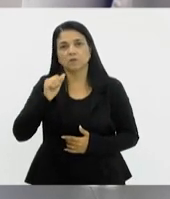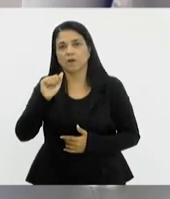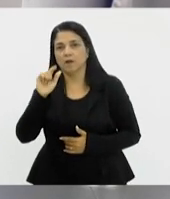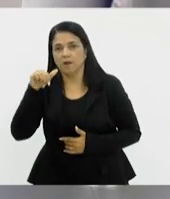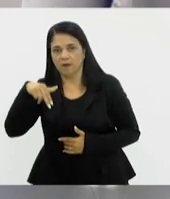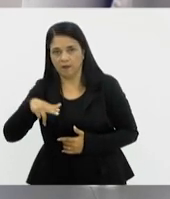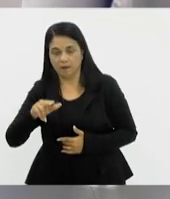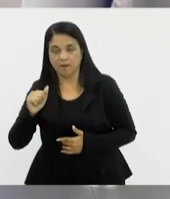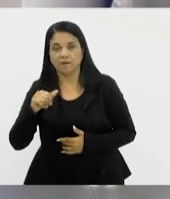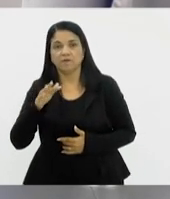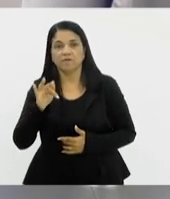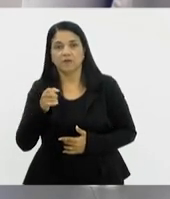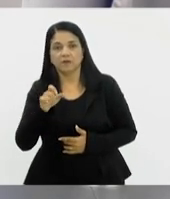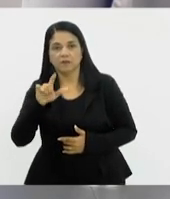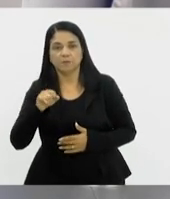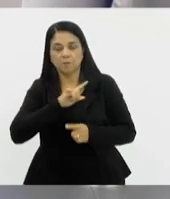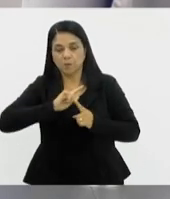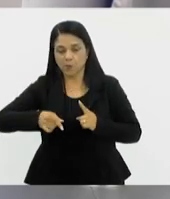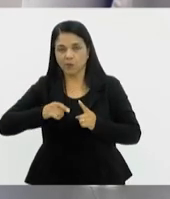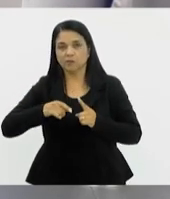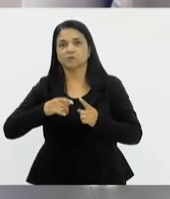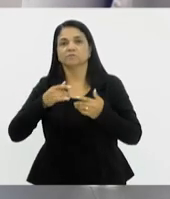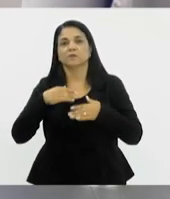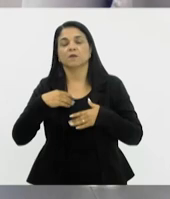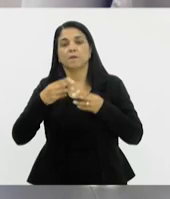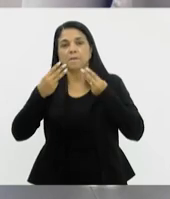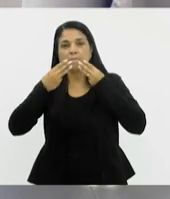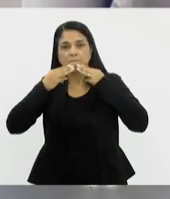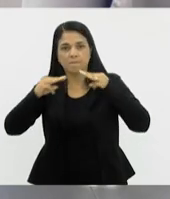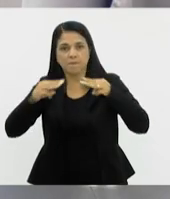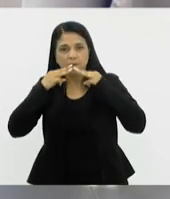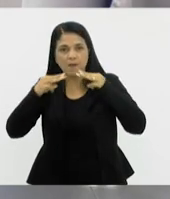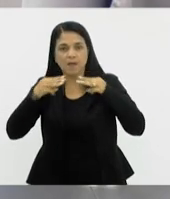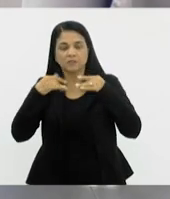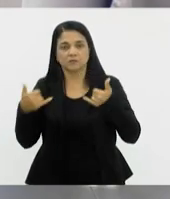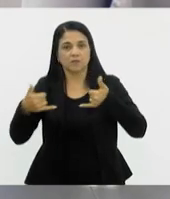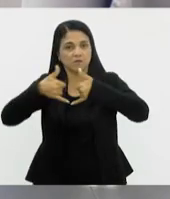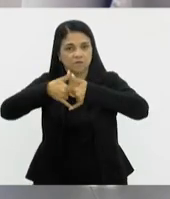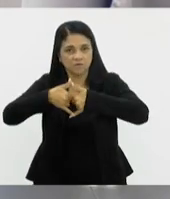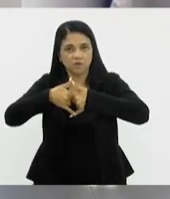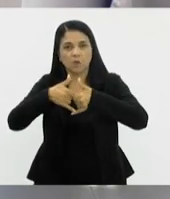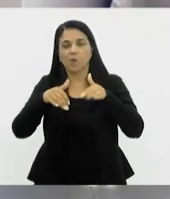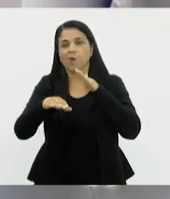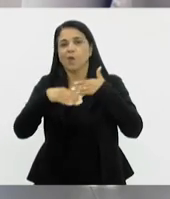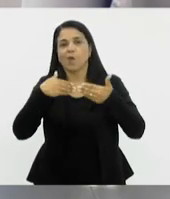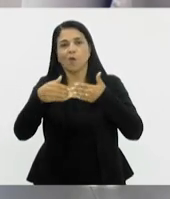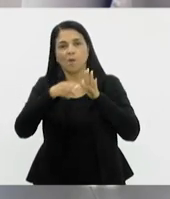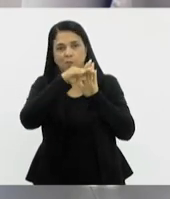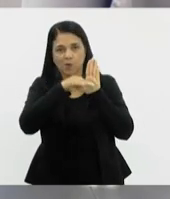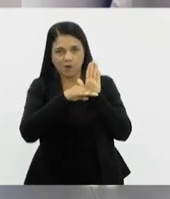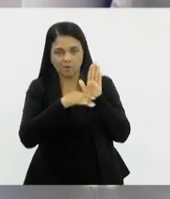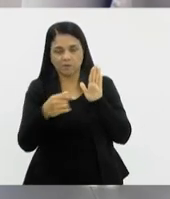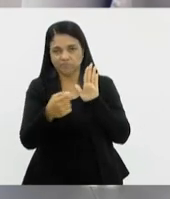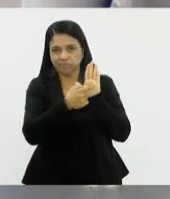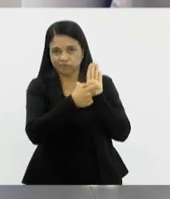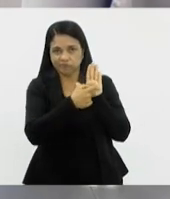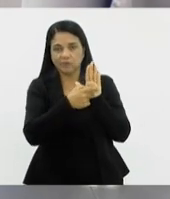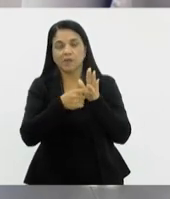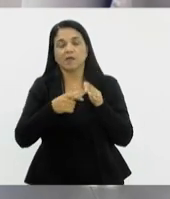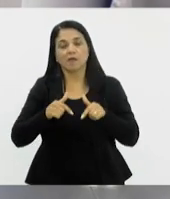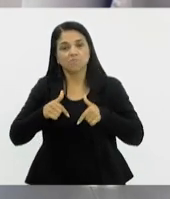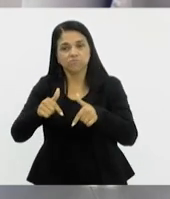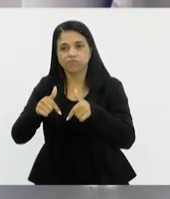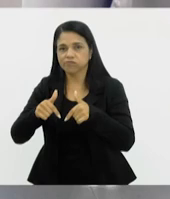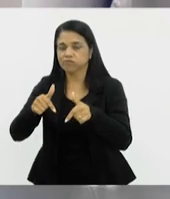Soares, que proíbe as ações de telemarketing via ligação telefônica realizada por qualquer programa de software que execute as tarefas